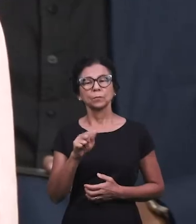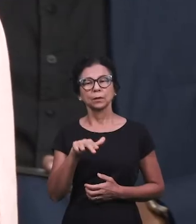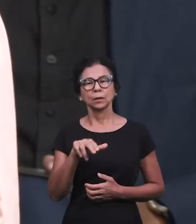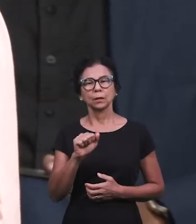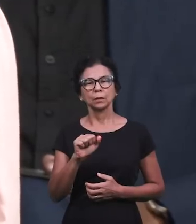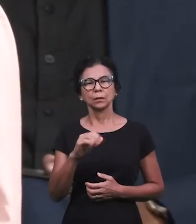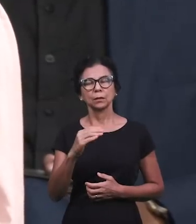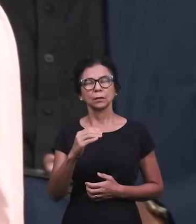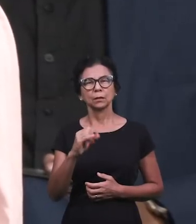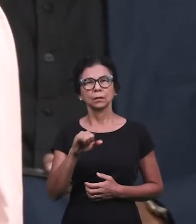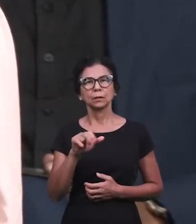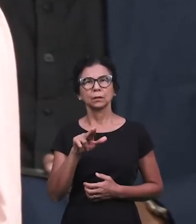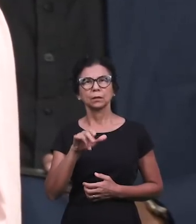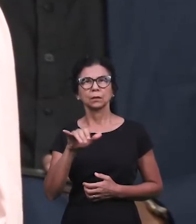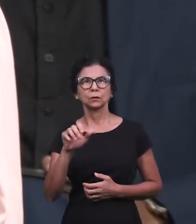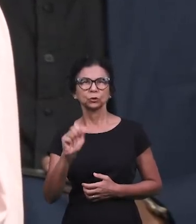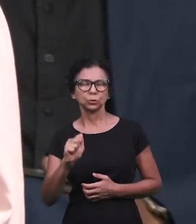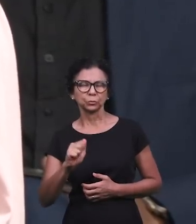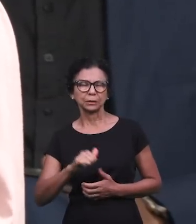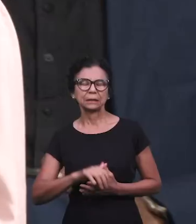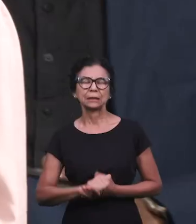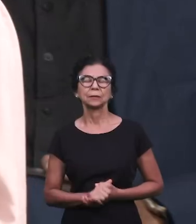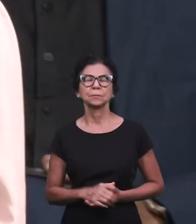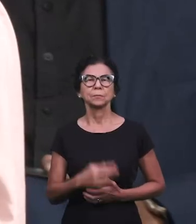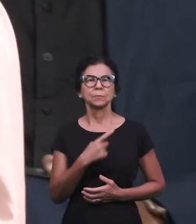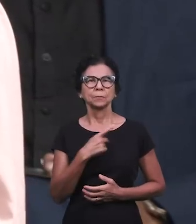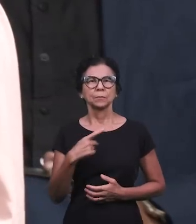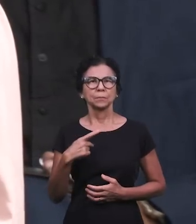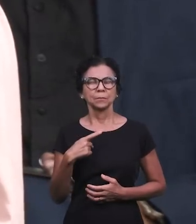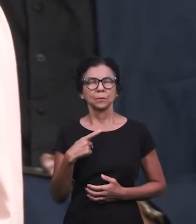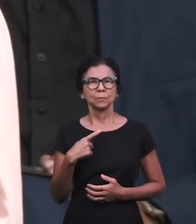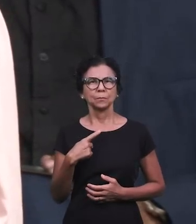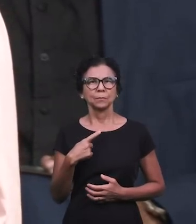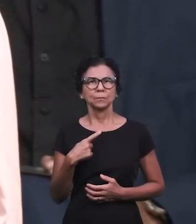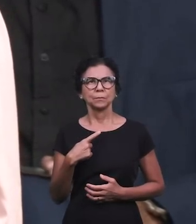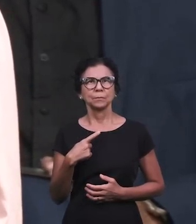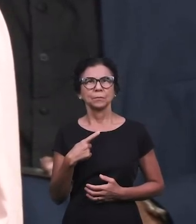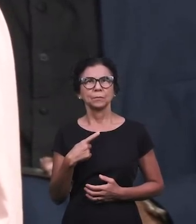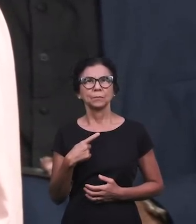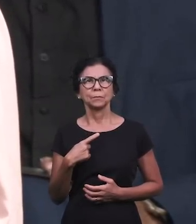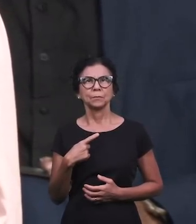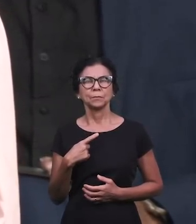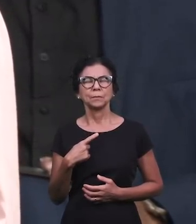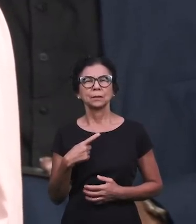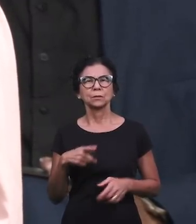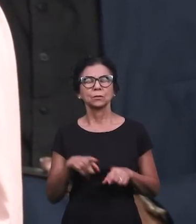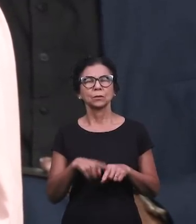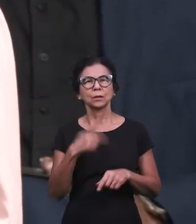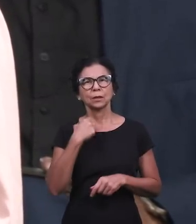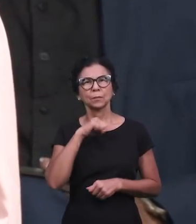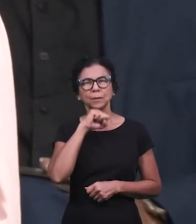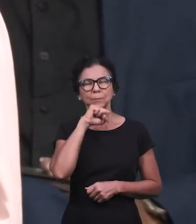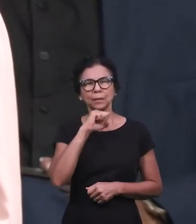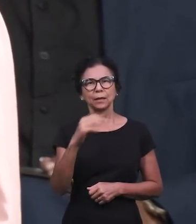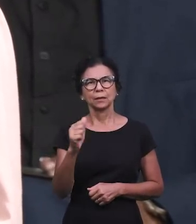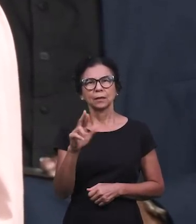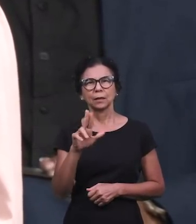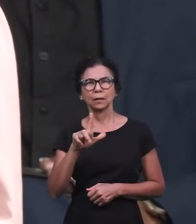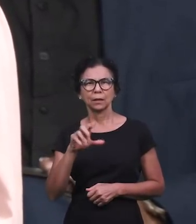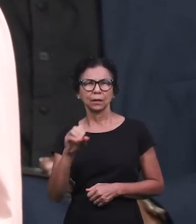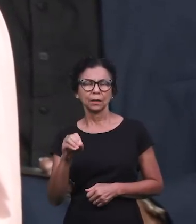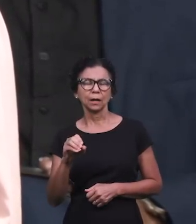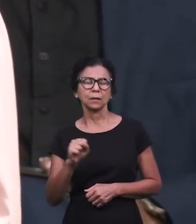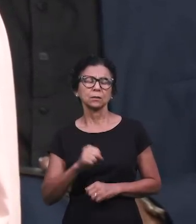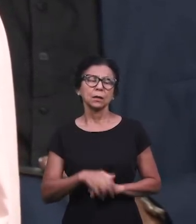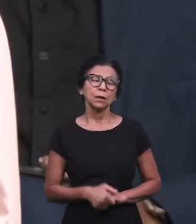do pastor Carlos Barbosa. No nosso dia a dia, nós estamos expostos a diversos sentimentos, seja a